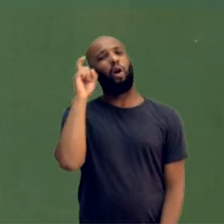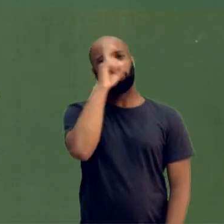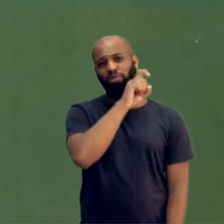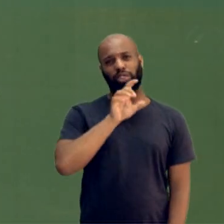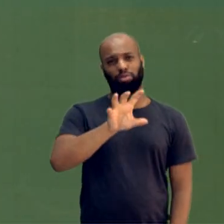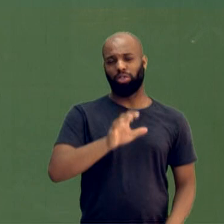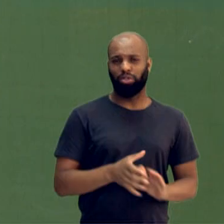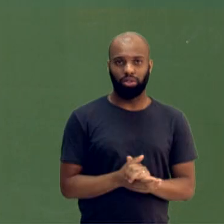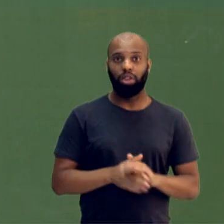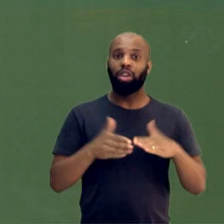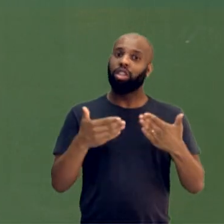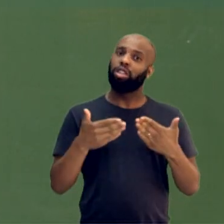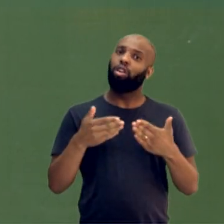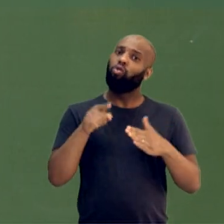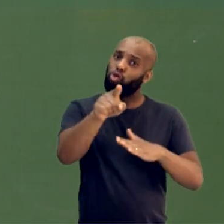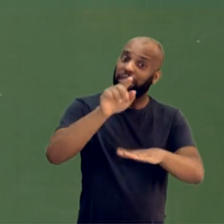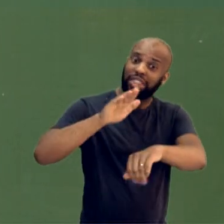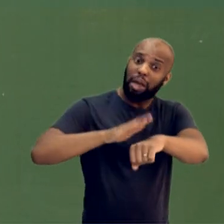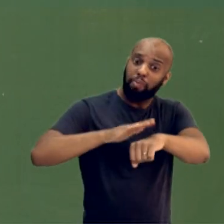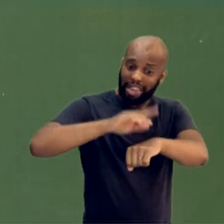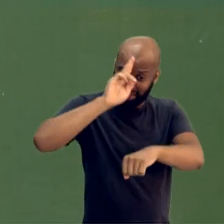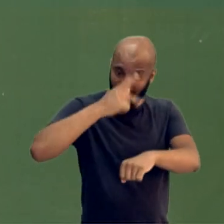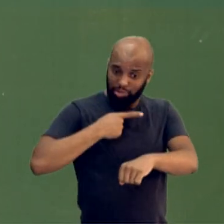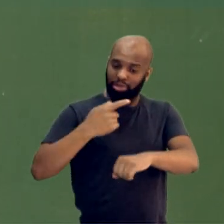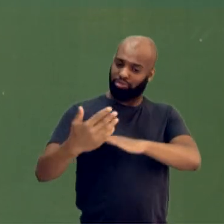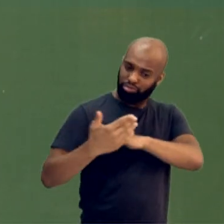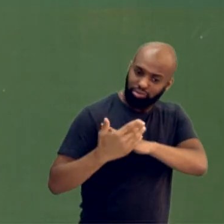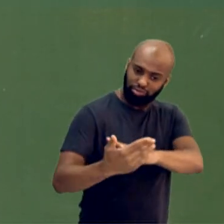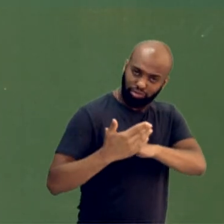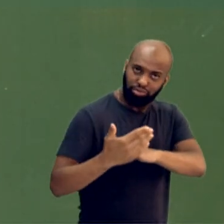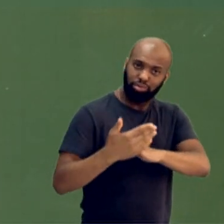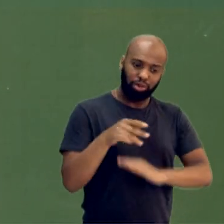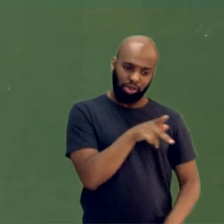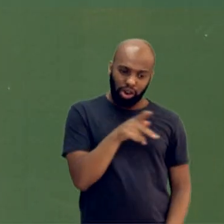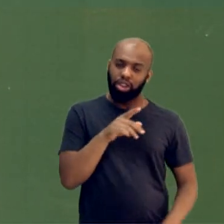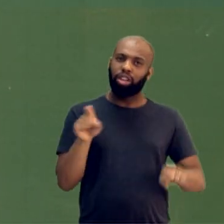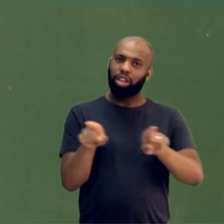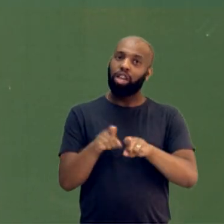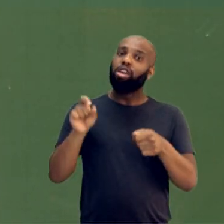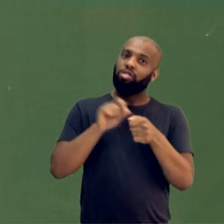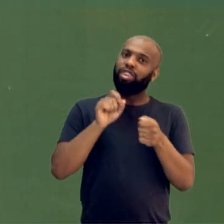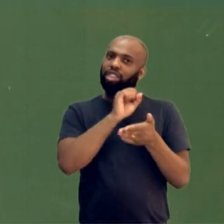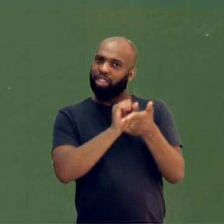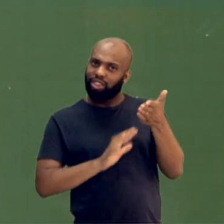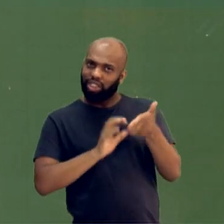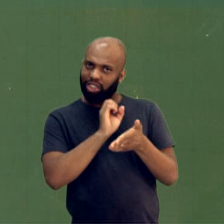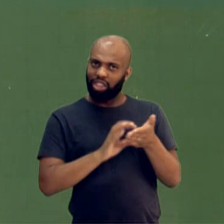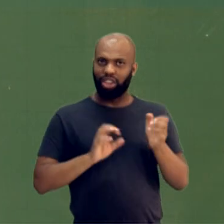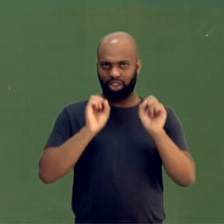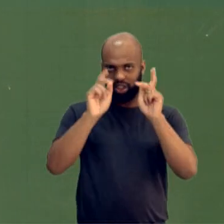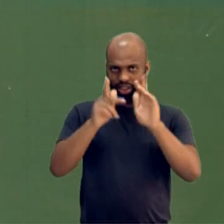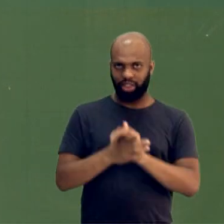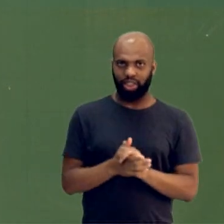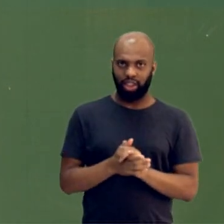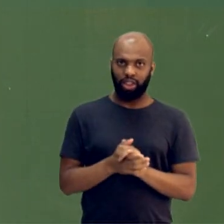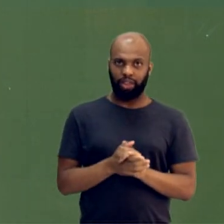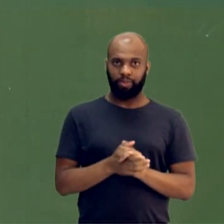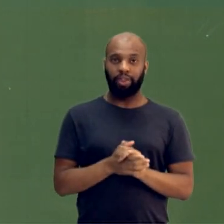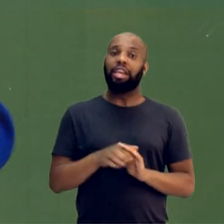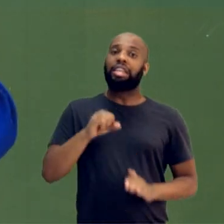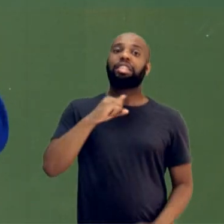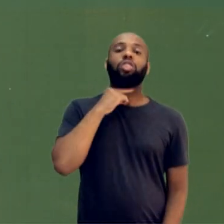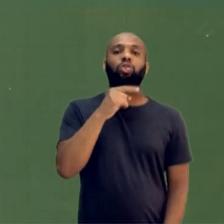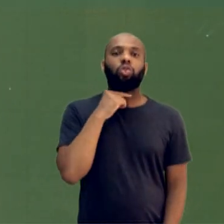difíceis. Então colabore, ajude o seu professor também realizando as atividades, tá bom? Vamos lá,